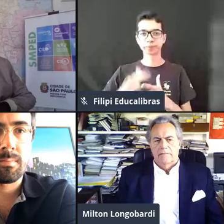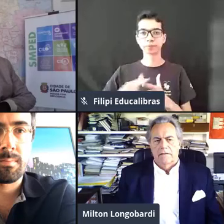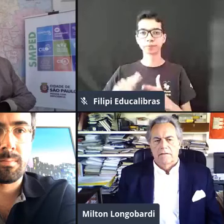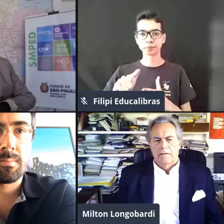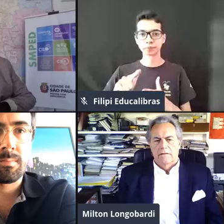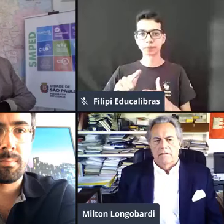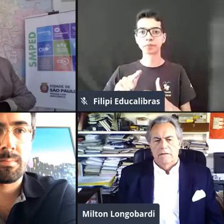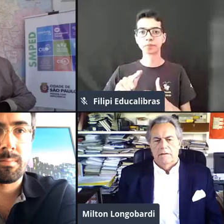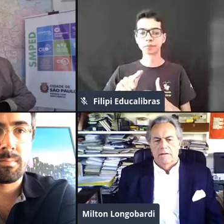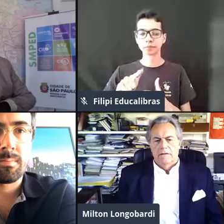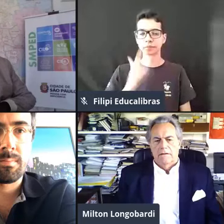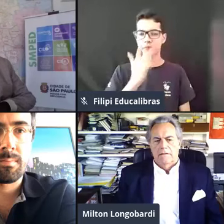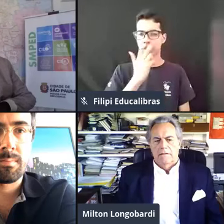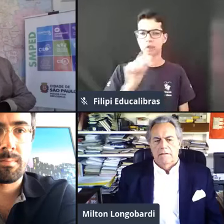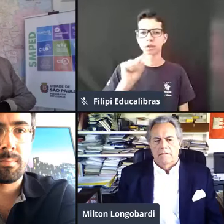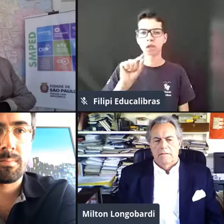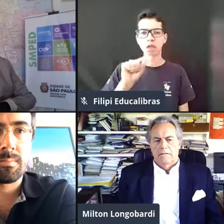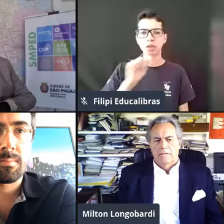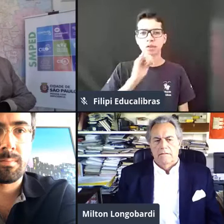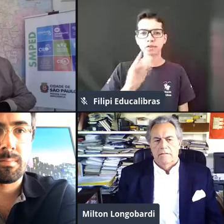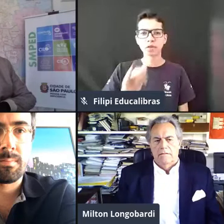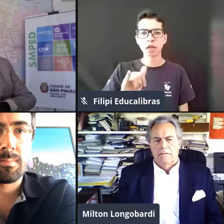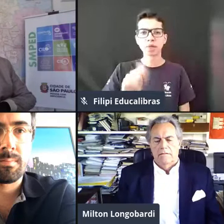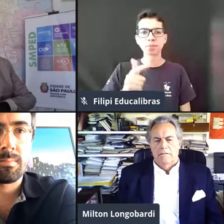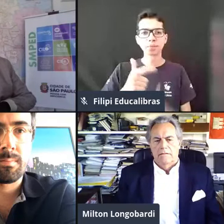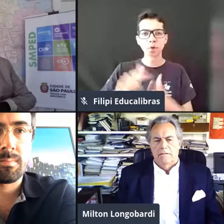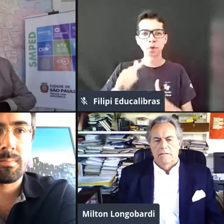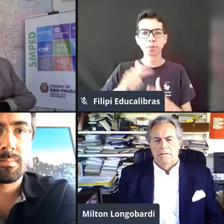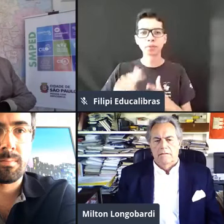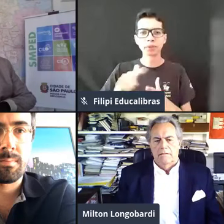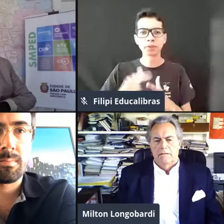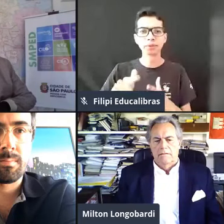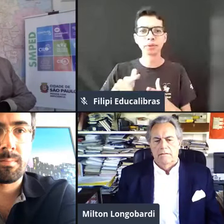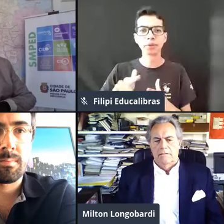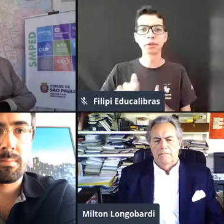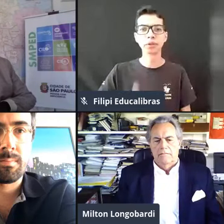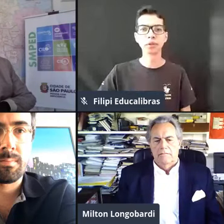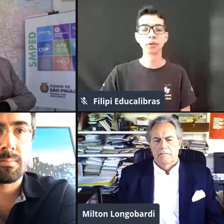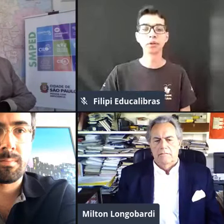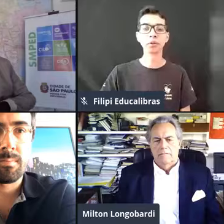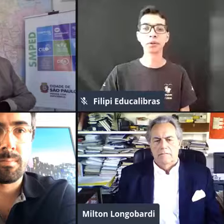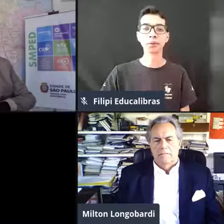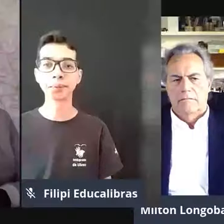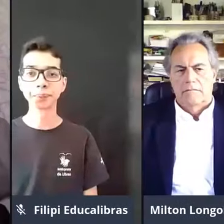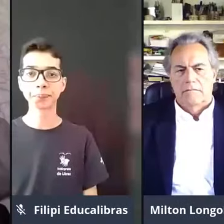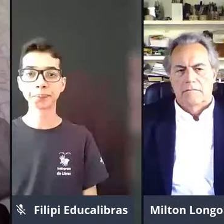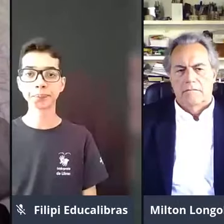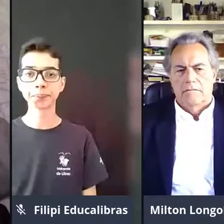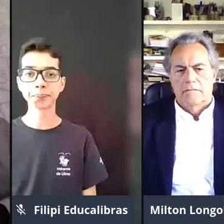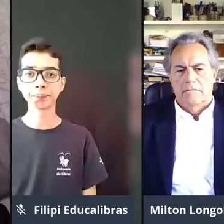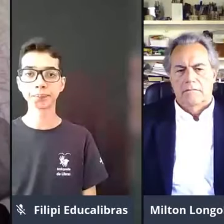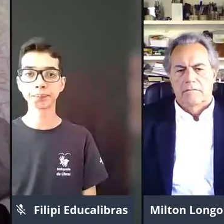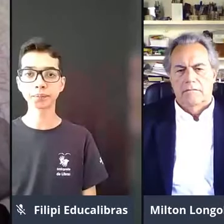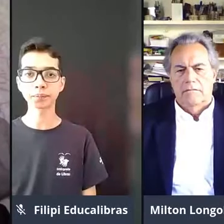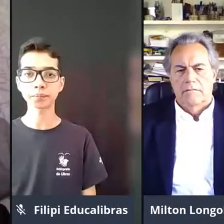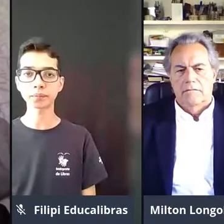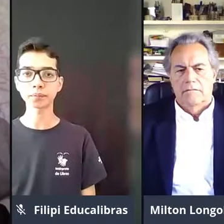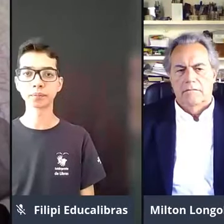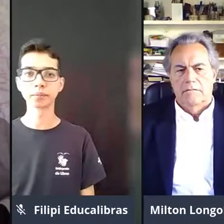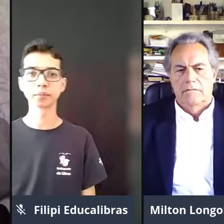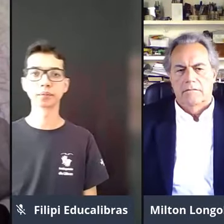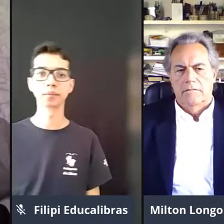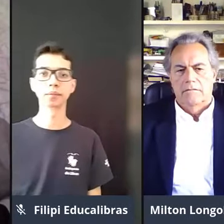Alguém falou aqui. Quer ver? Tem alguma coisa aberta aqui? Não tem? Ah,